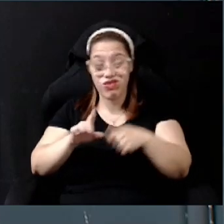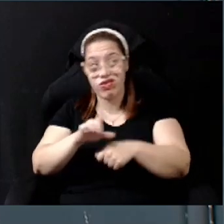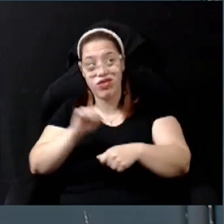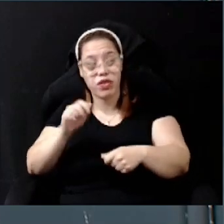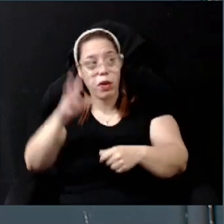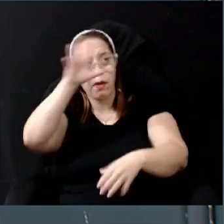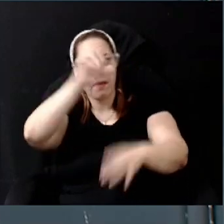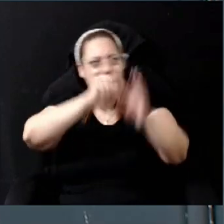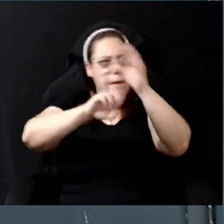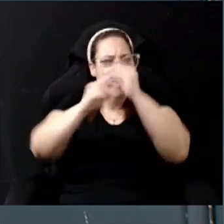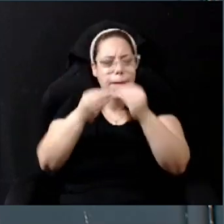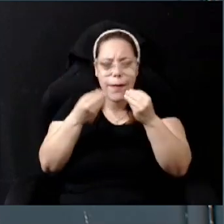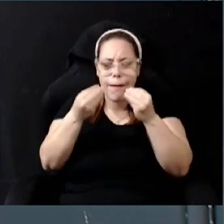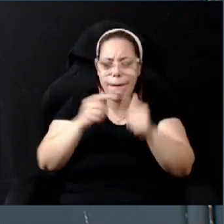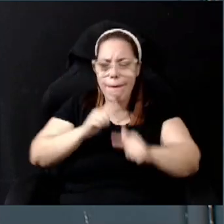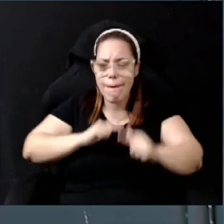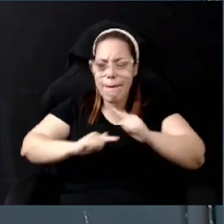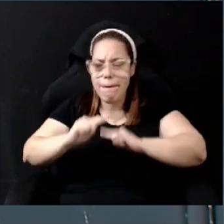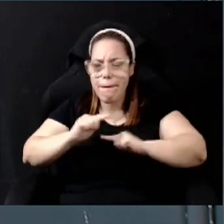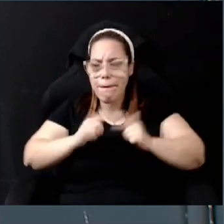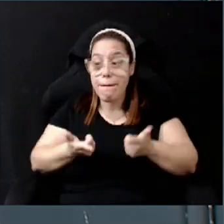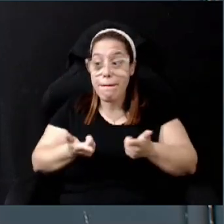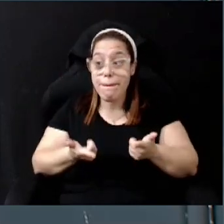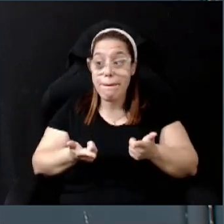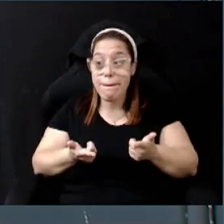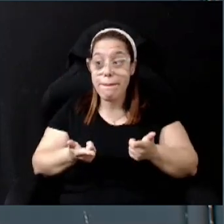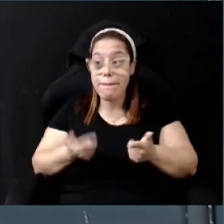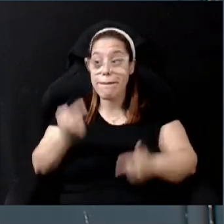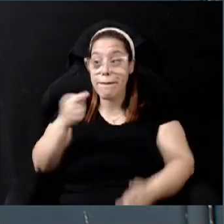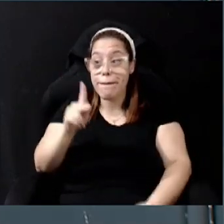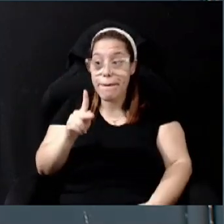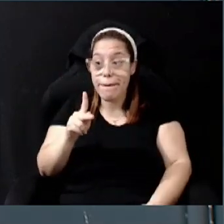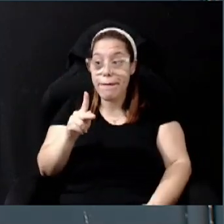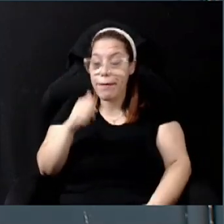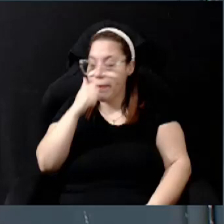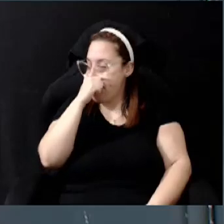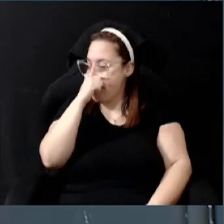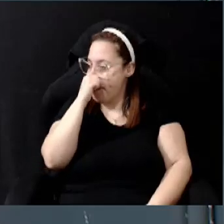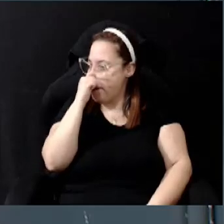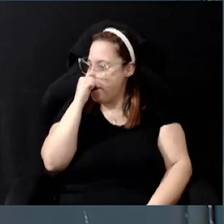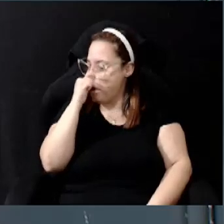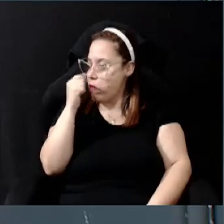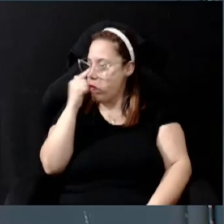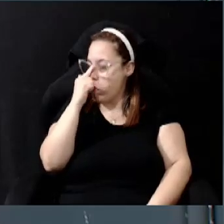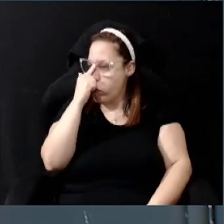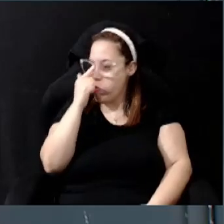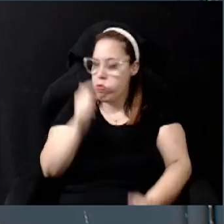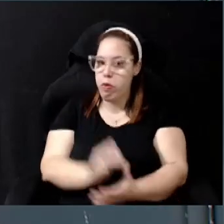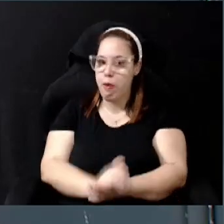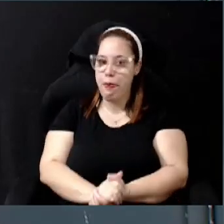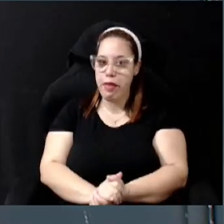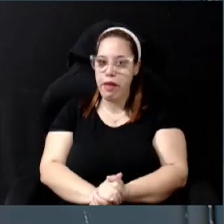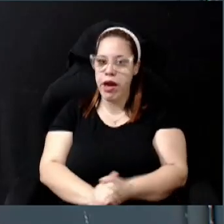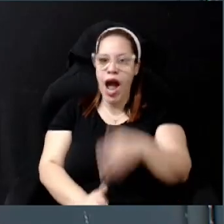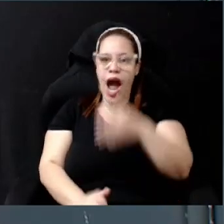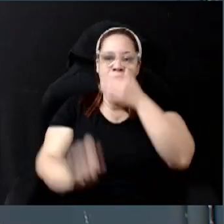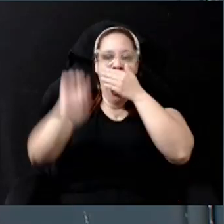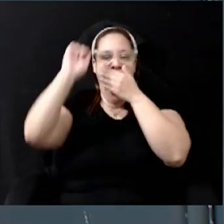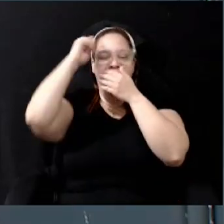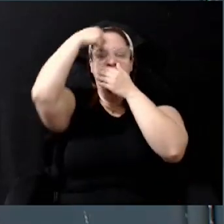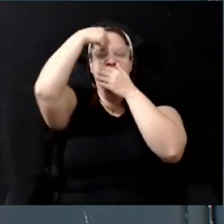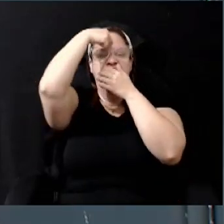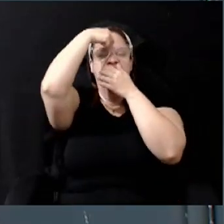como gerenciar esse seu negócio? Na parte que quando você vira a chave, que você fala, eu preciso